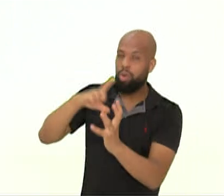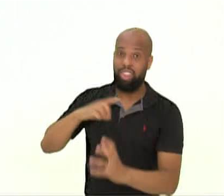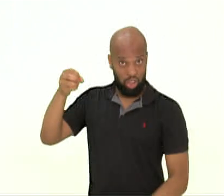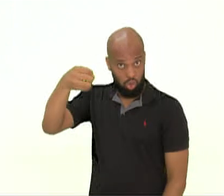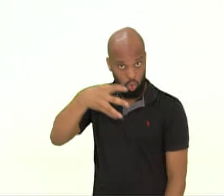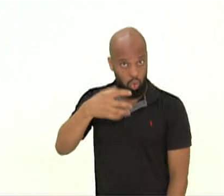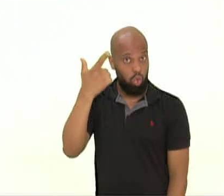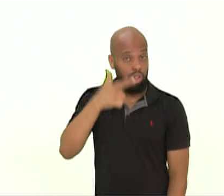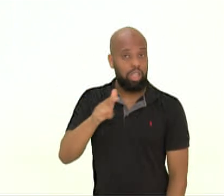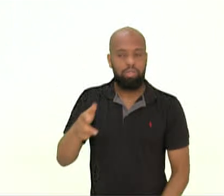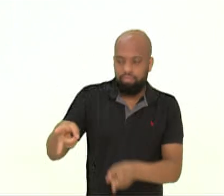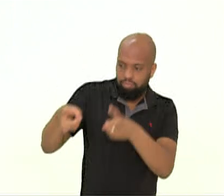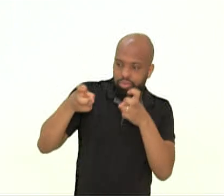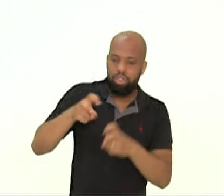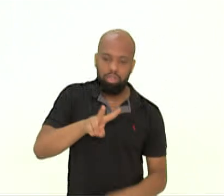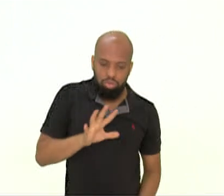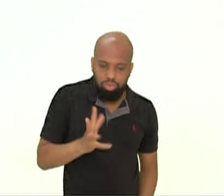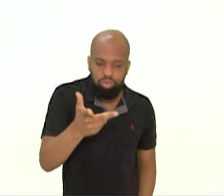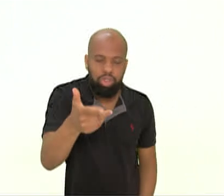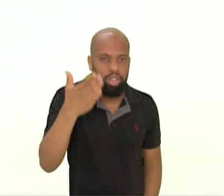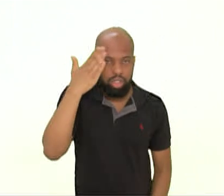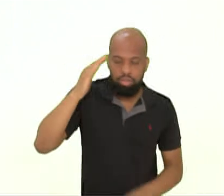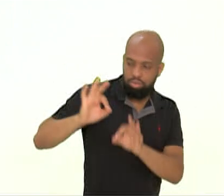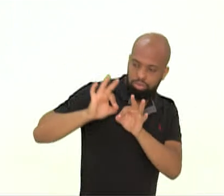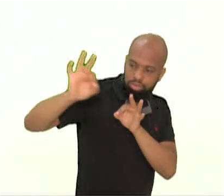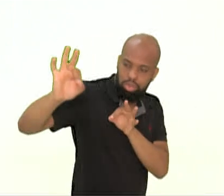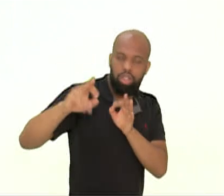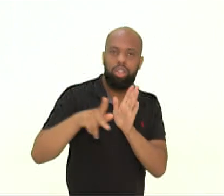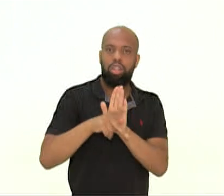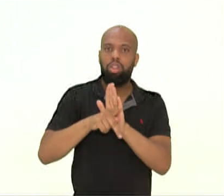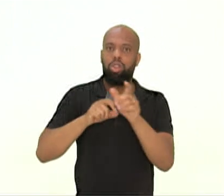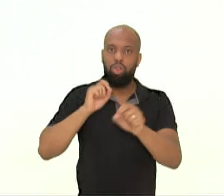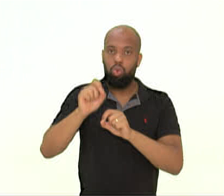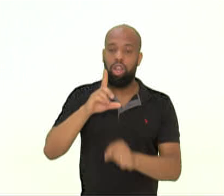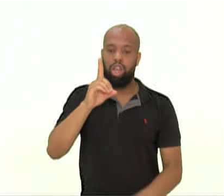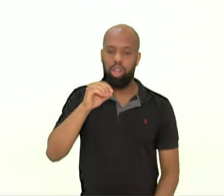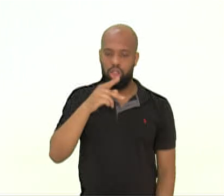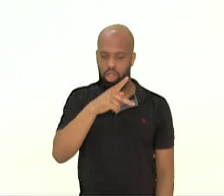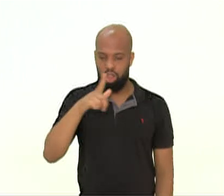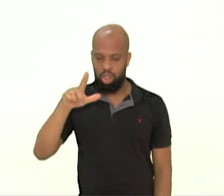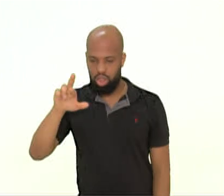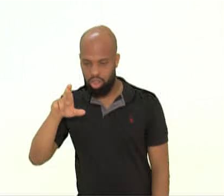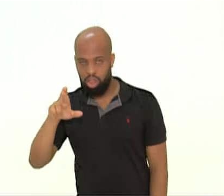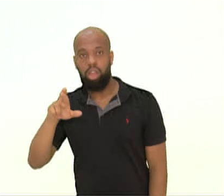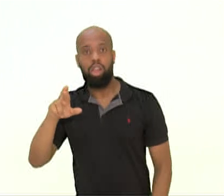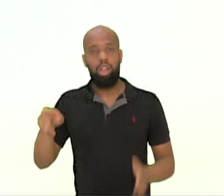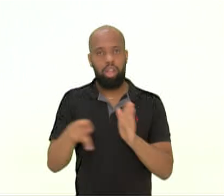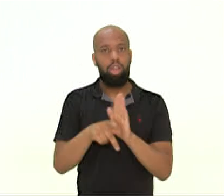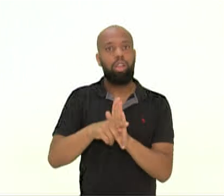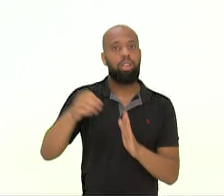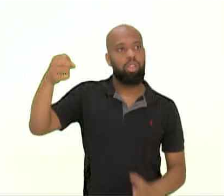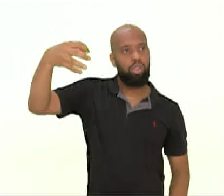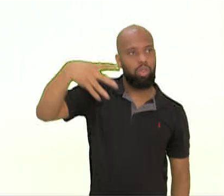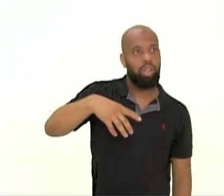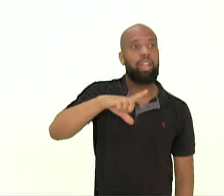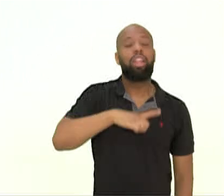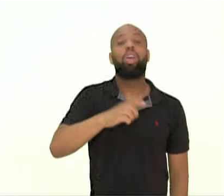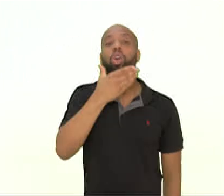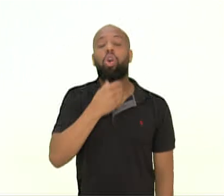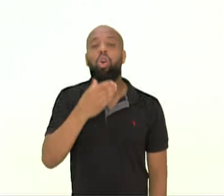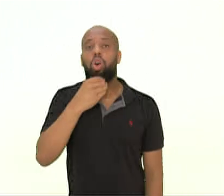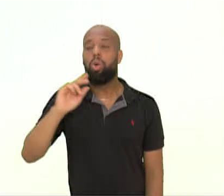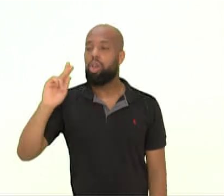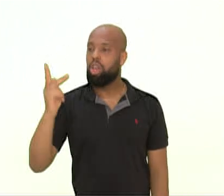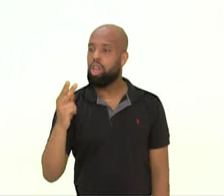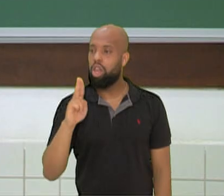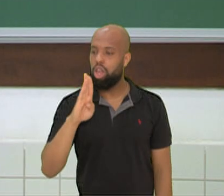a sua velocidade medindo o deslocamento Doppler da luz, que é detectada. Assim, Edwin Hubble acabou